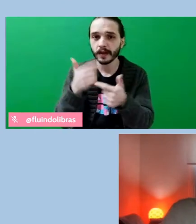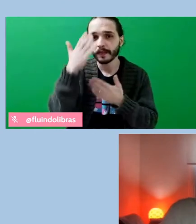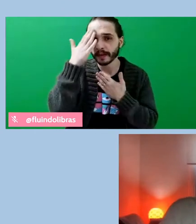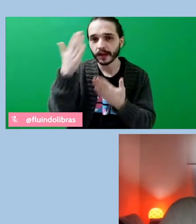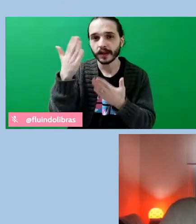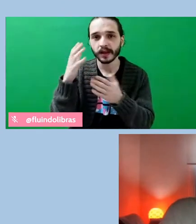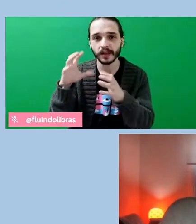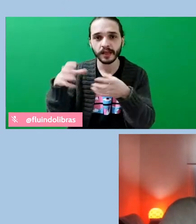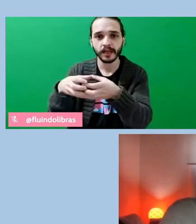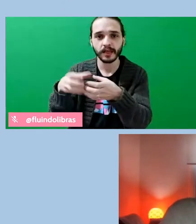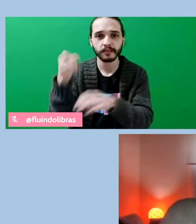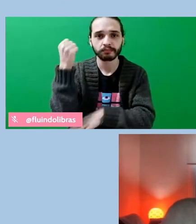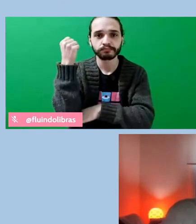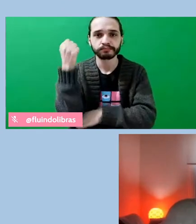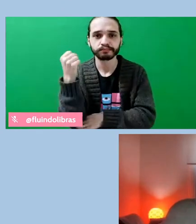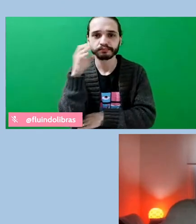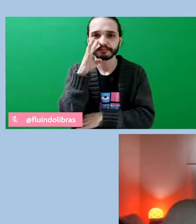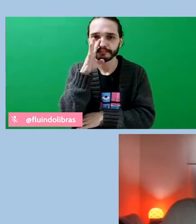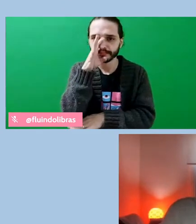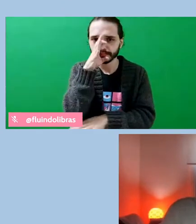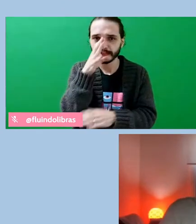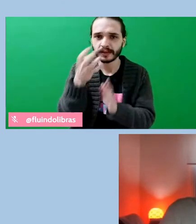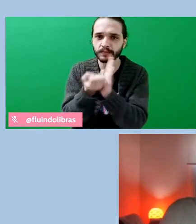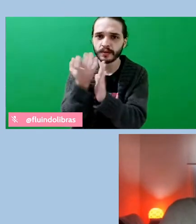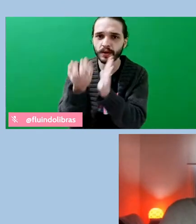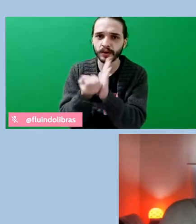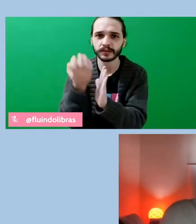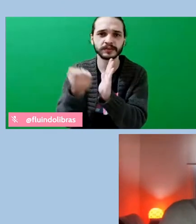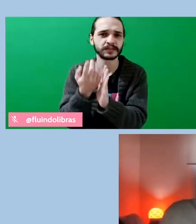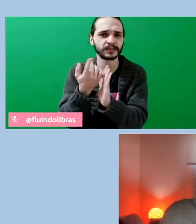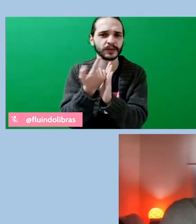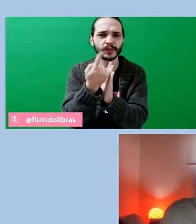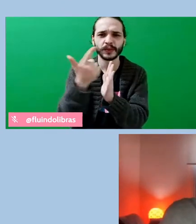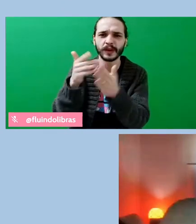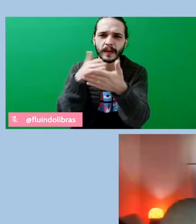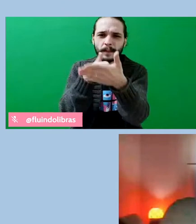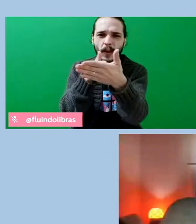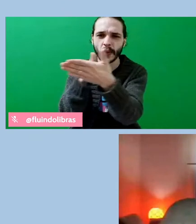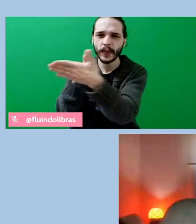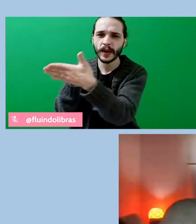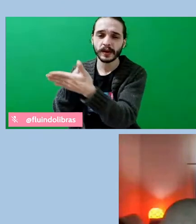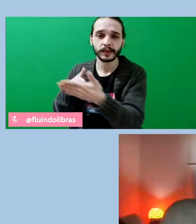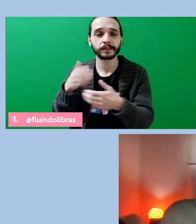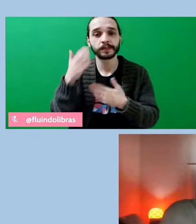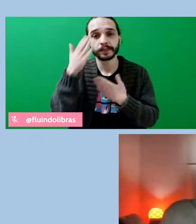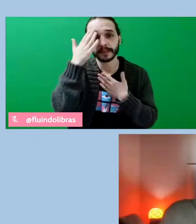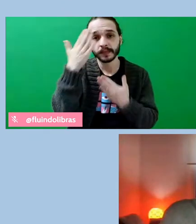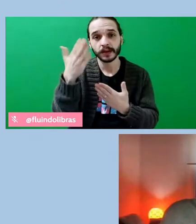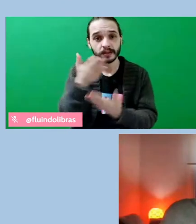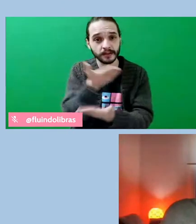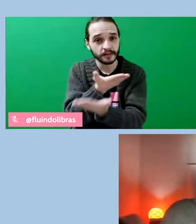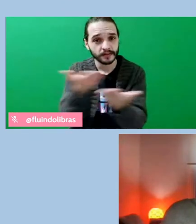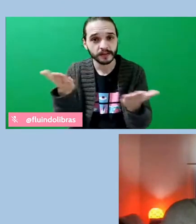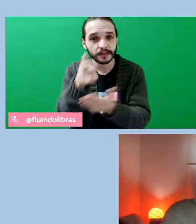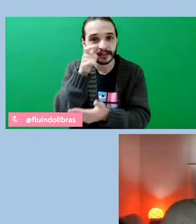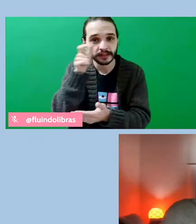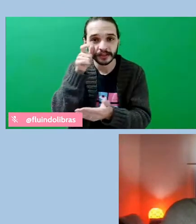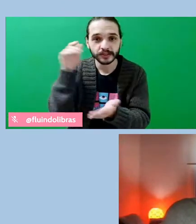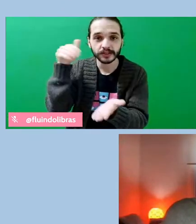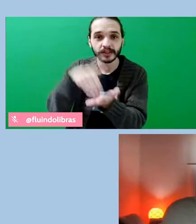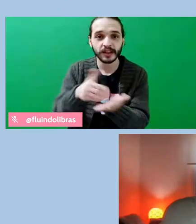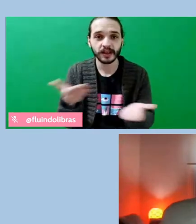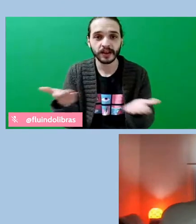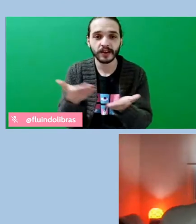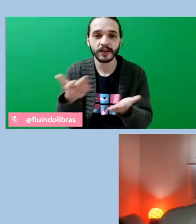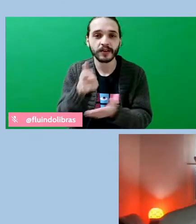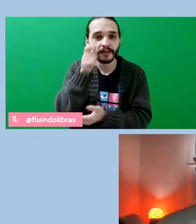ato de resistência de produzir com todas as Vamos lá, gente. adversidades. Obrigada a você que está aqui com a gente até agora,